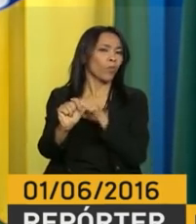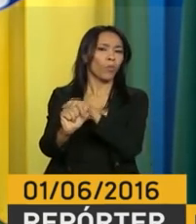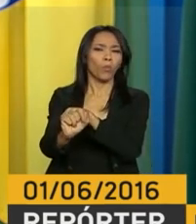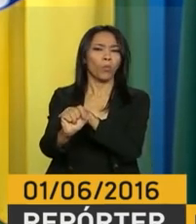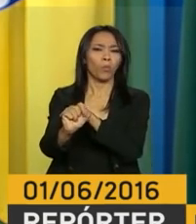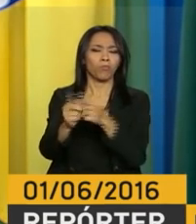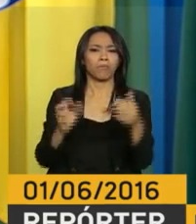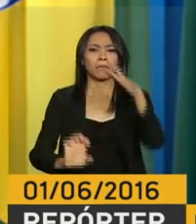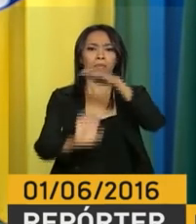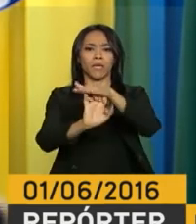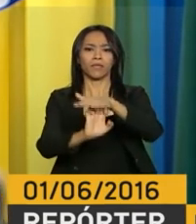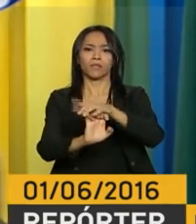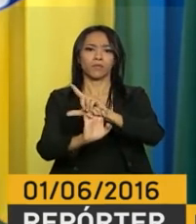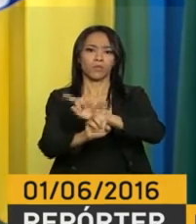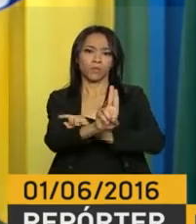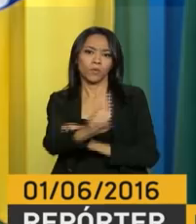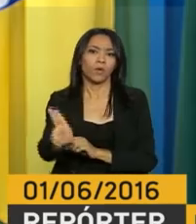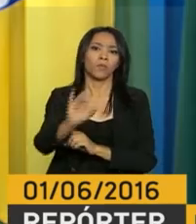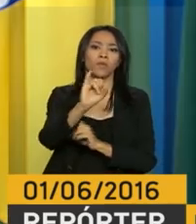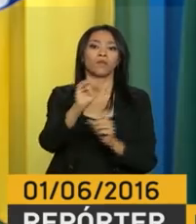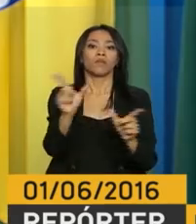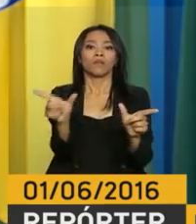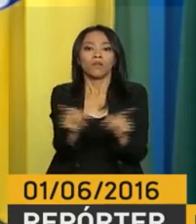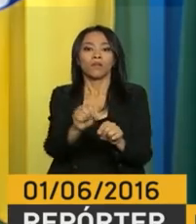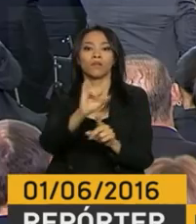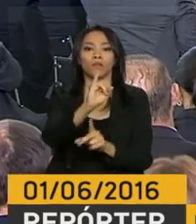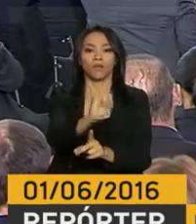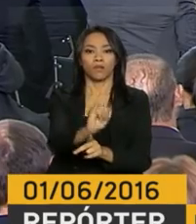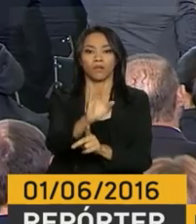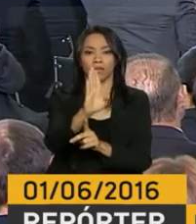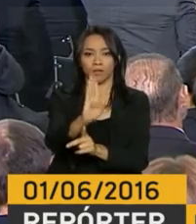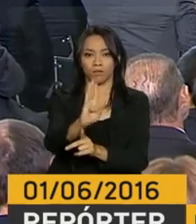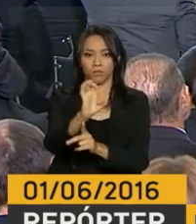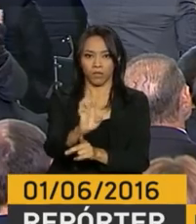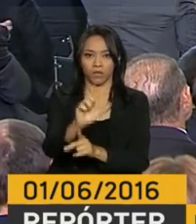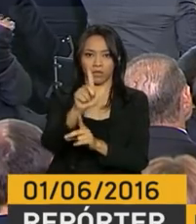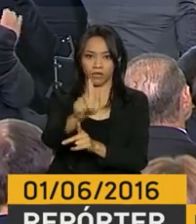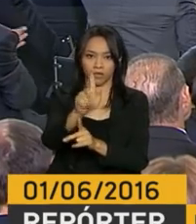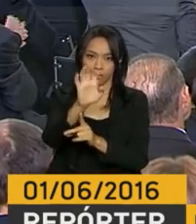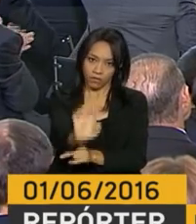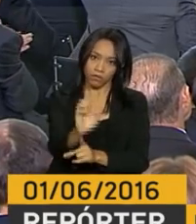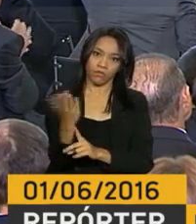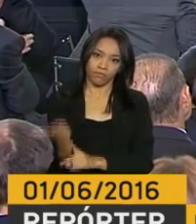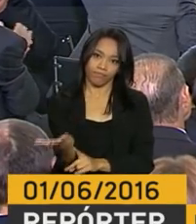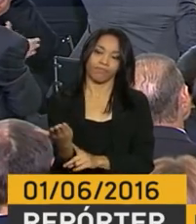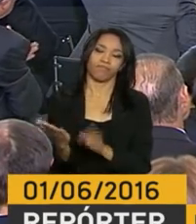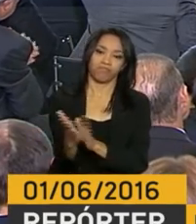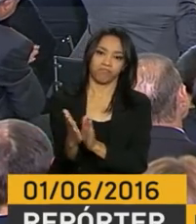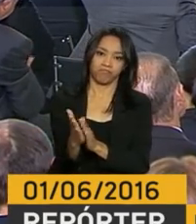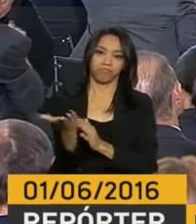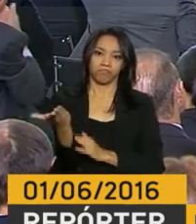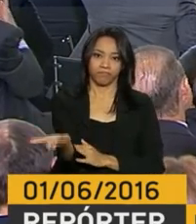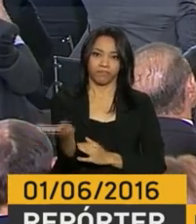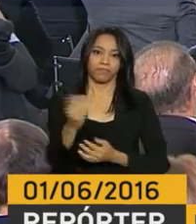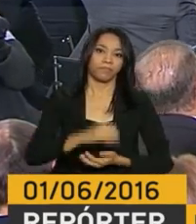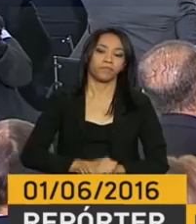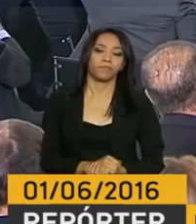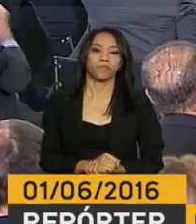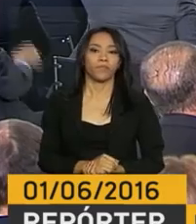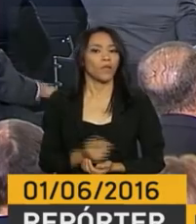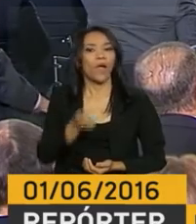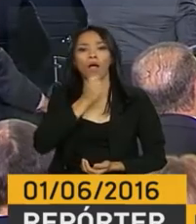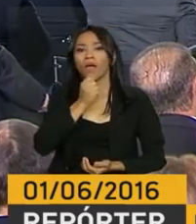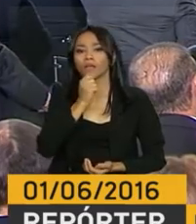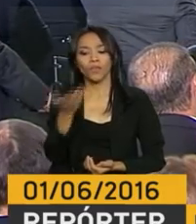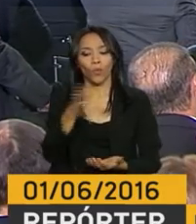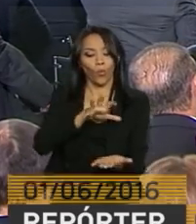IBGE Apenas não está merecido os aplausos aliás mas está tomando posse hoje em